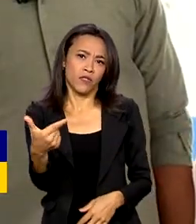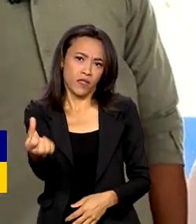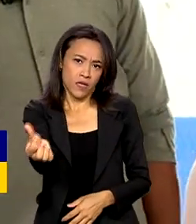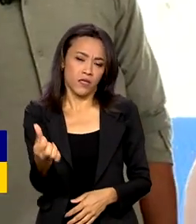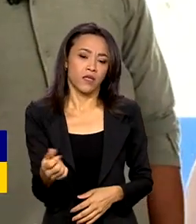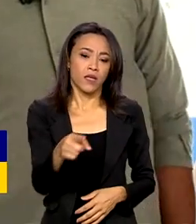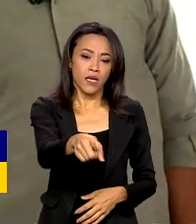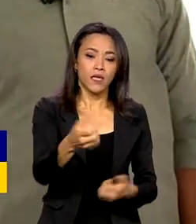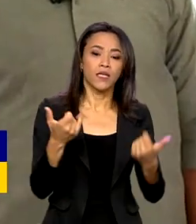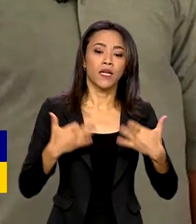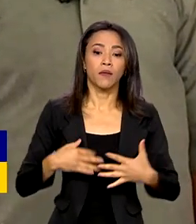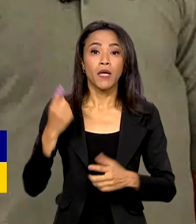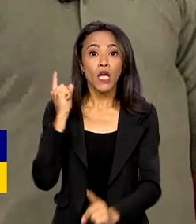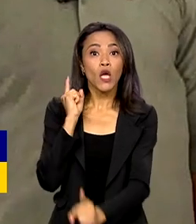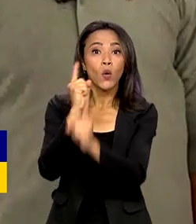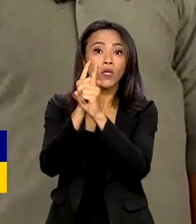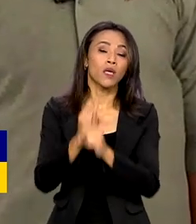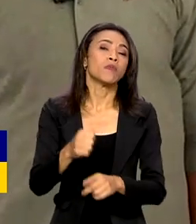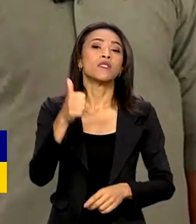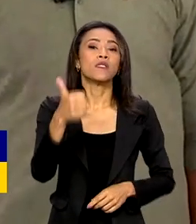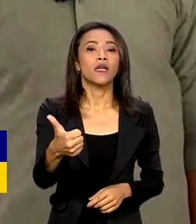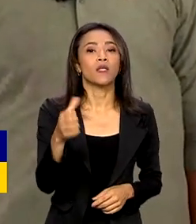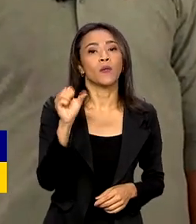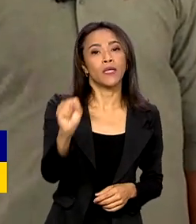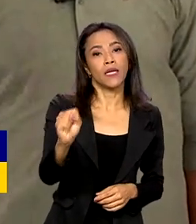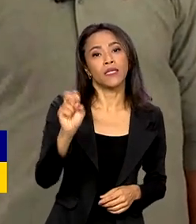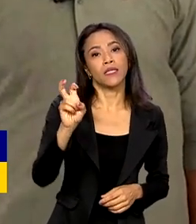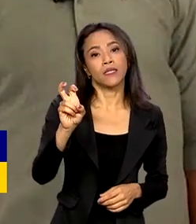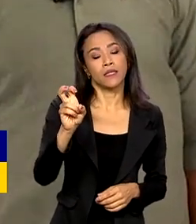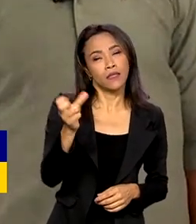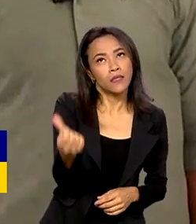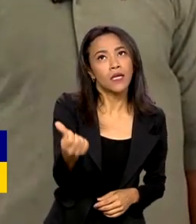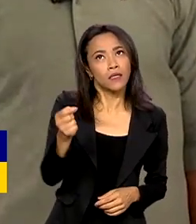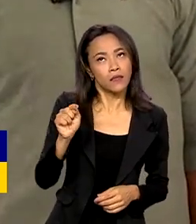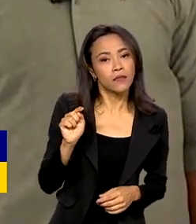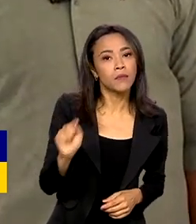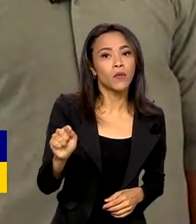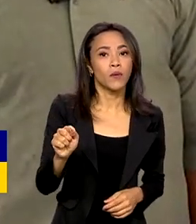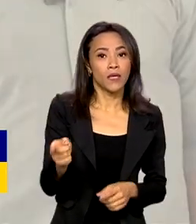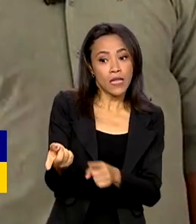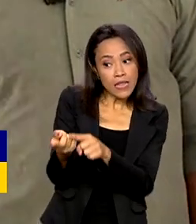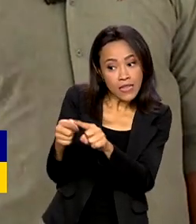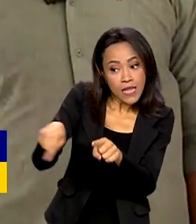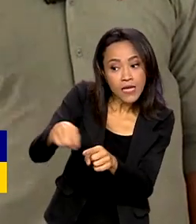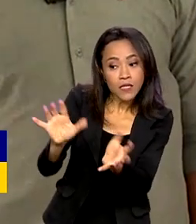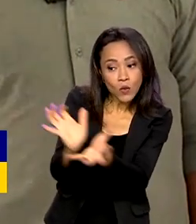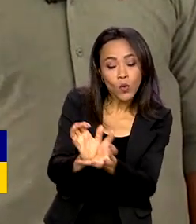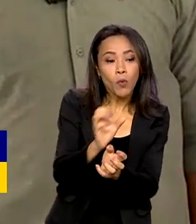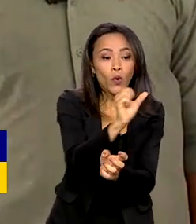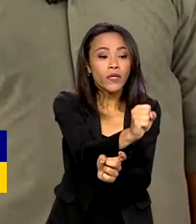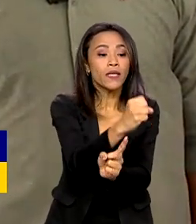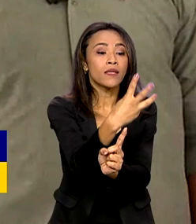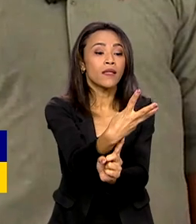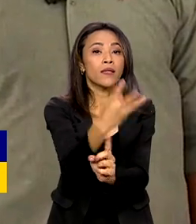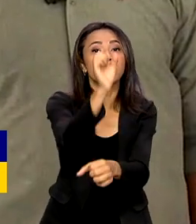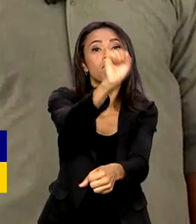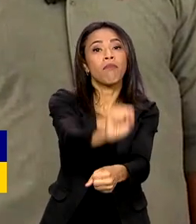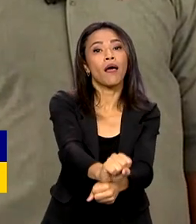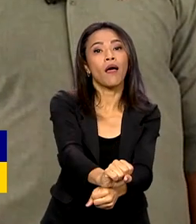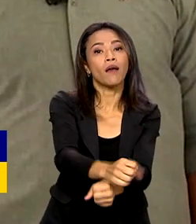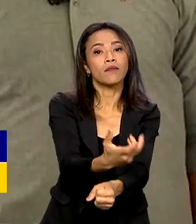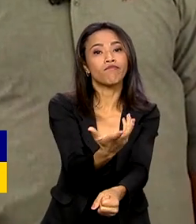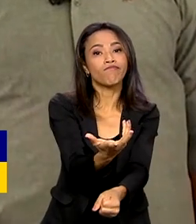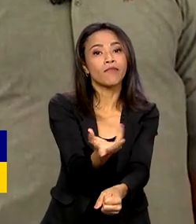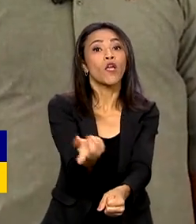186 mil unidades contratadas dessas 83 mil estavam paralisadas nós